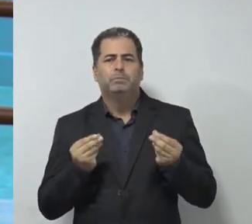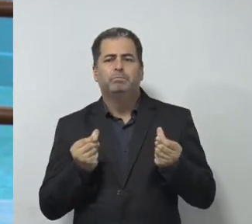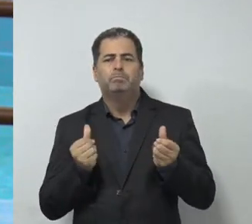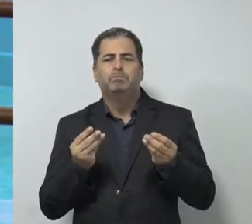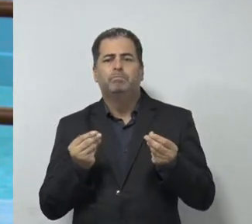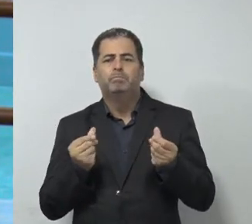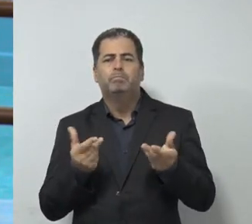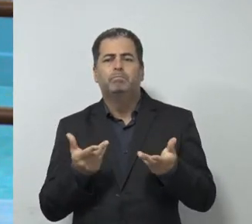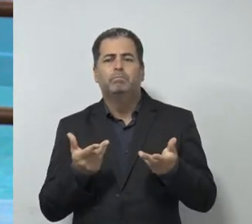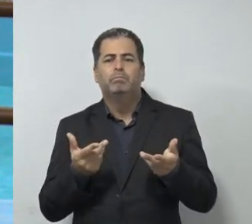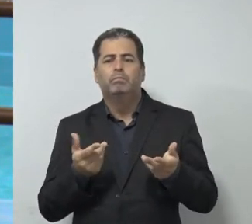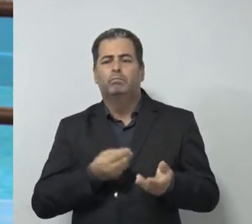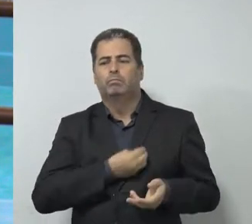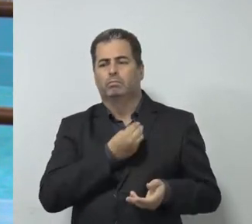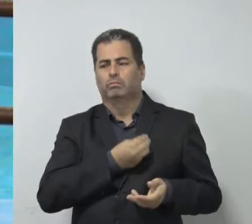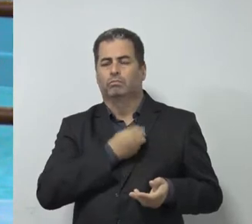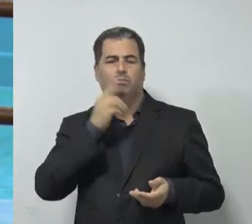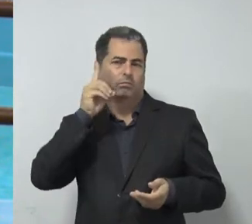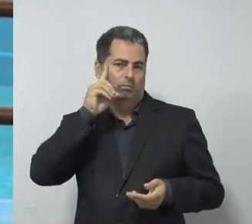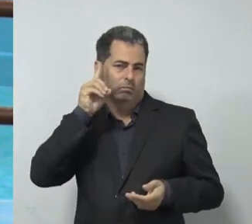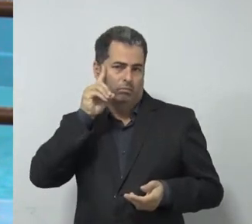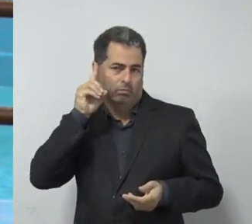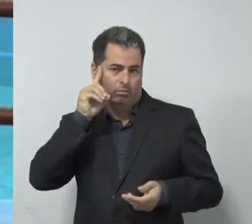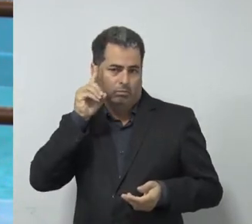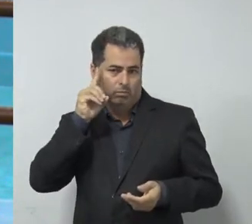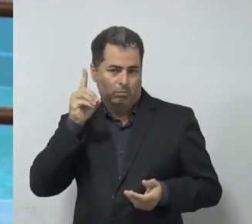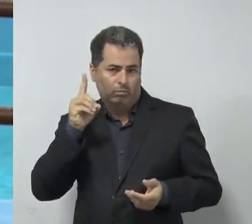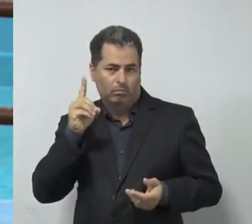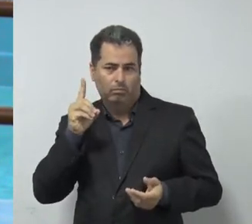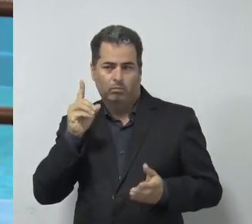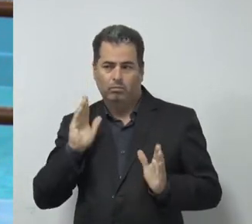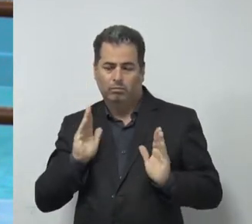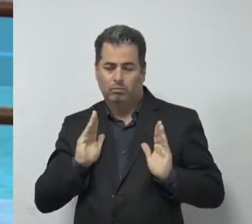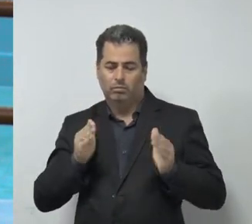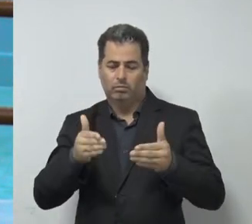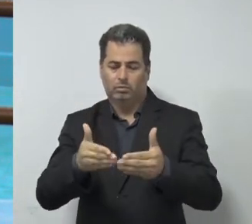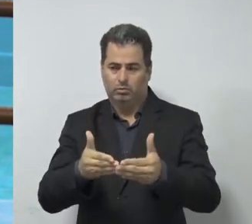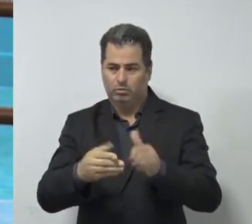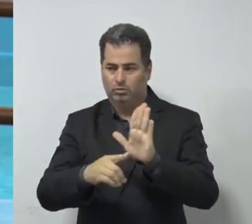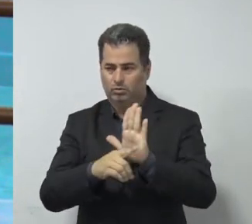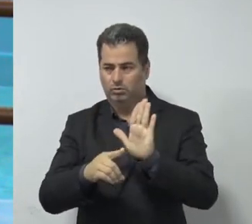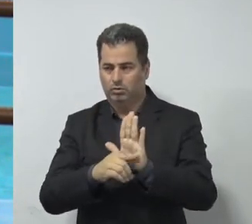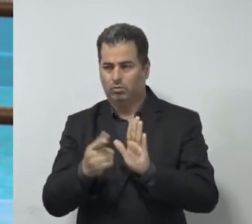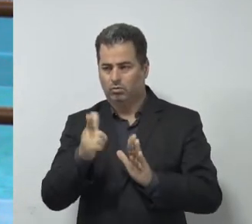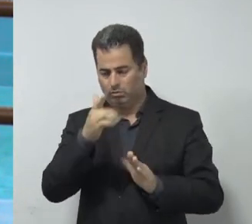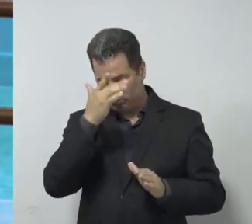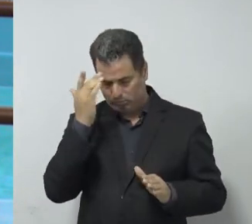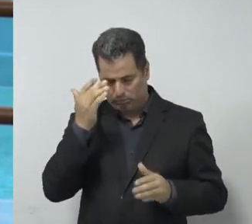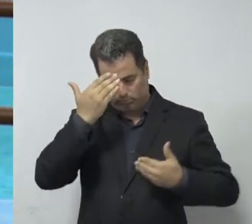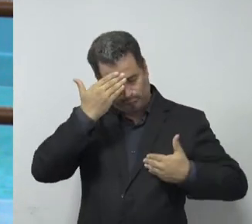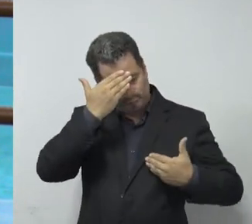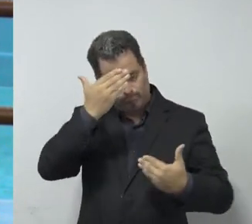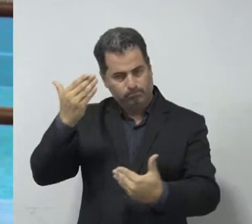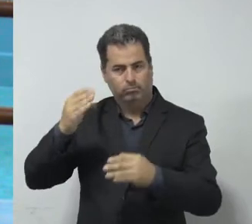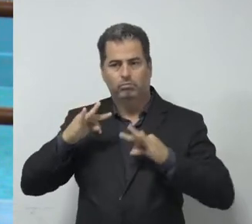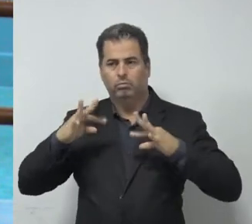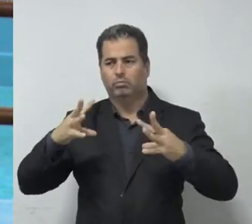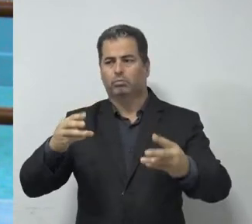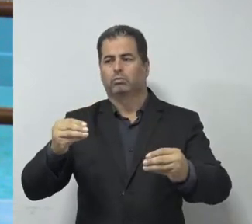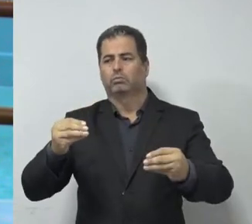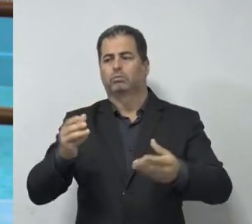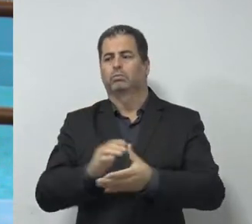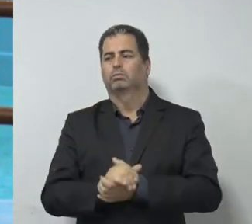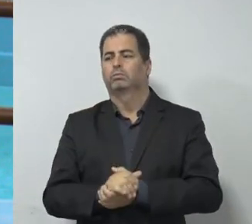sensibilidade de viver cada dia em função do próximo. Muito obrigada a todas pela